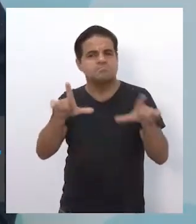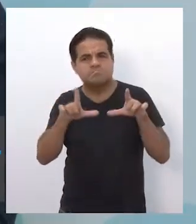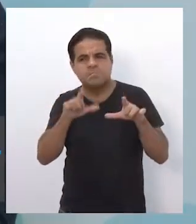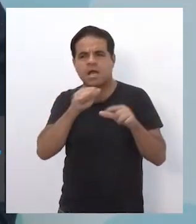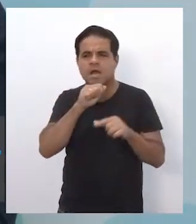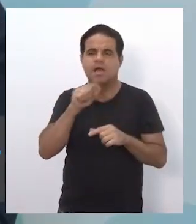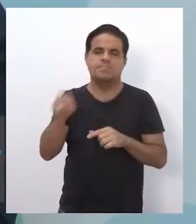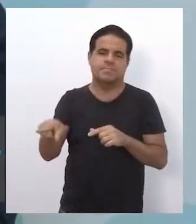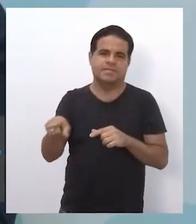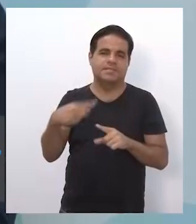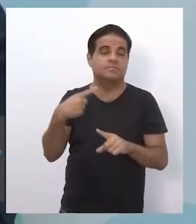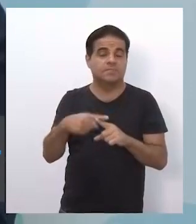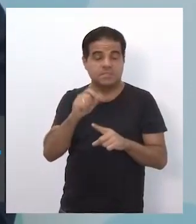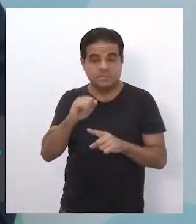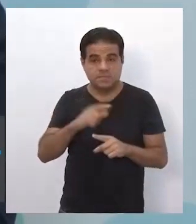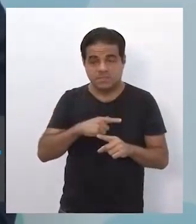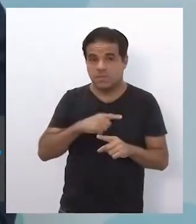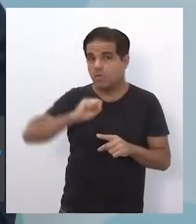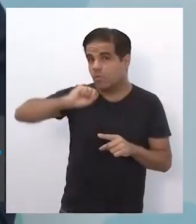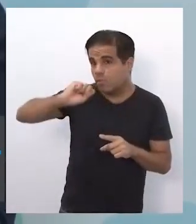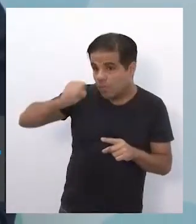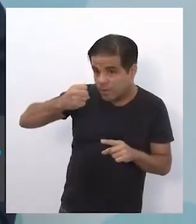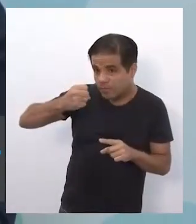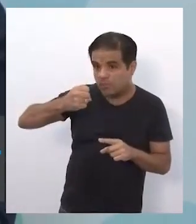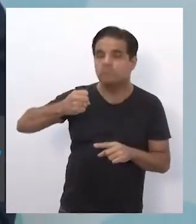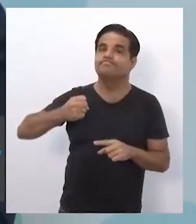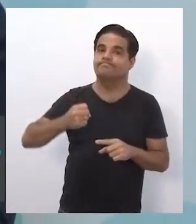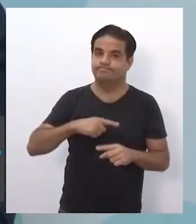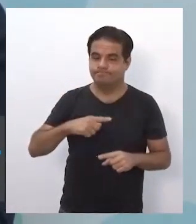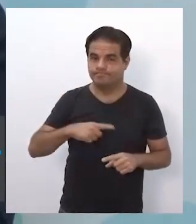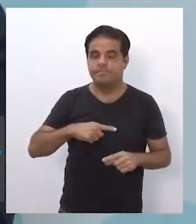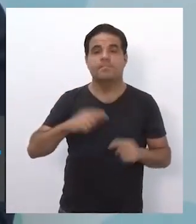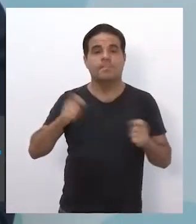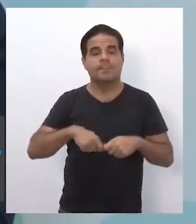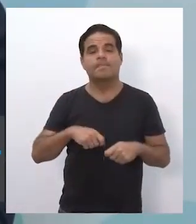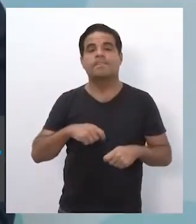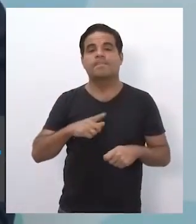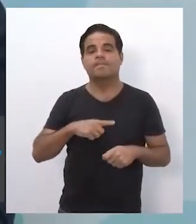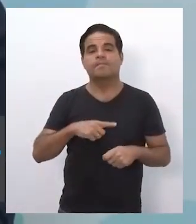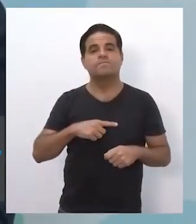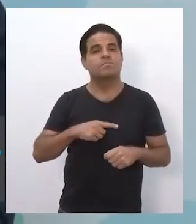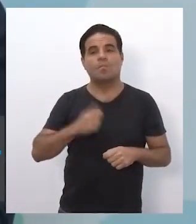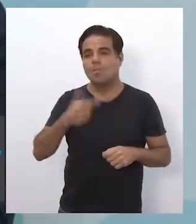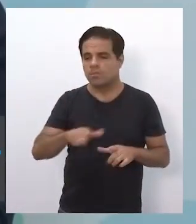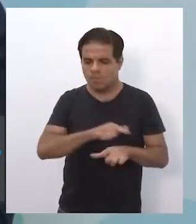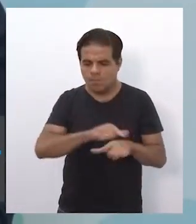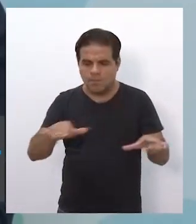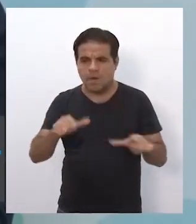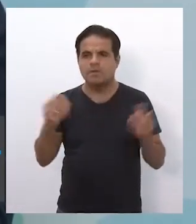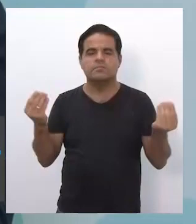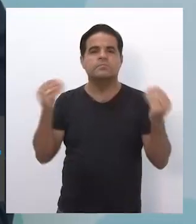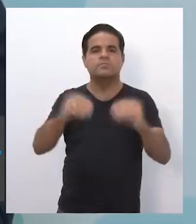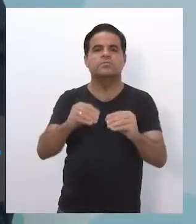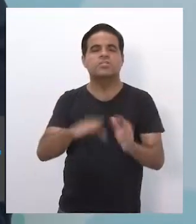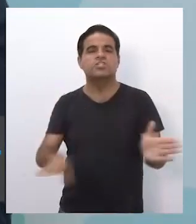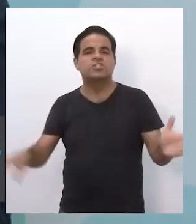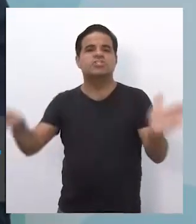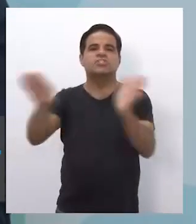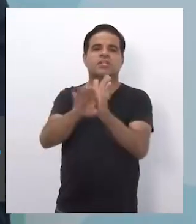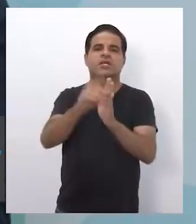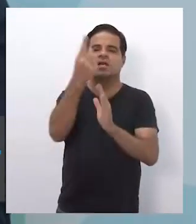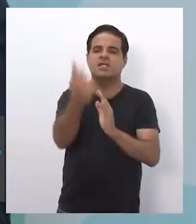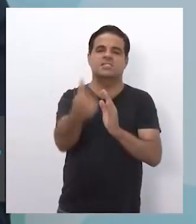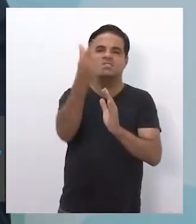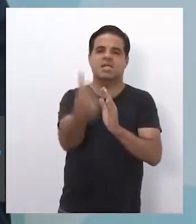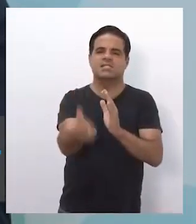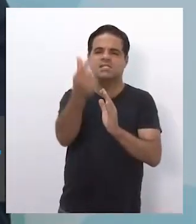Porque se você tem um de 8, possivelmente você tem um outro vazio, que você pode colocar 8, chegando até o